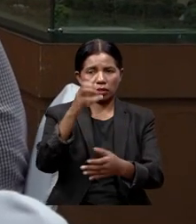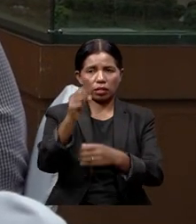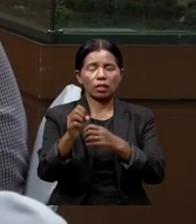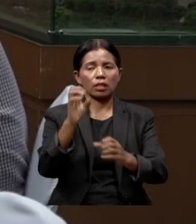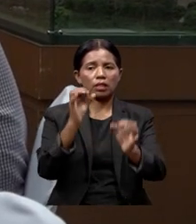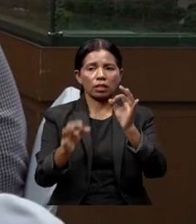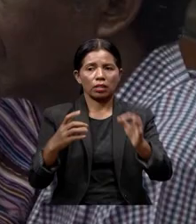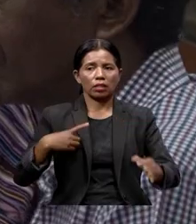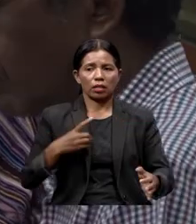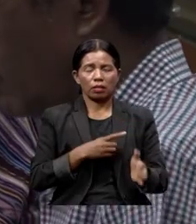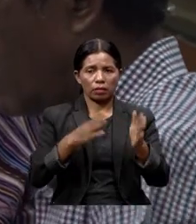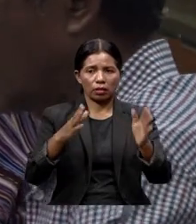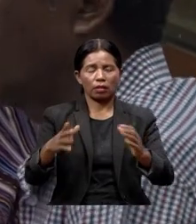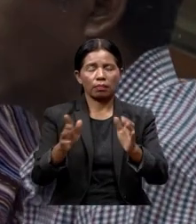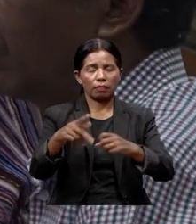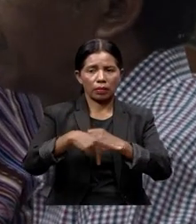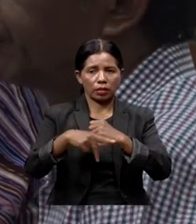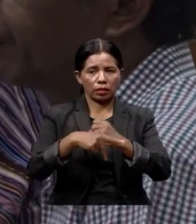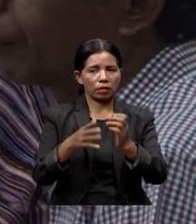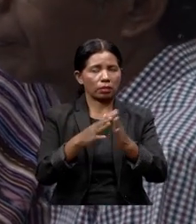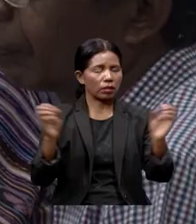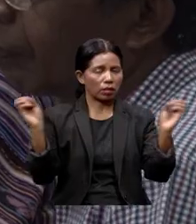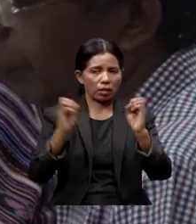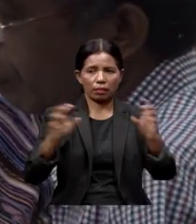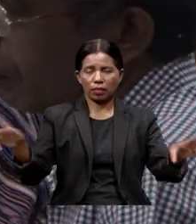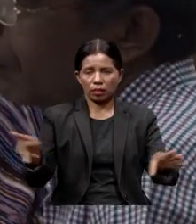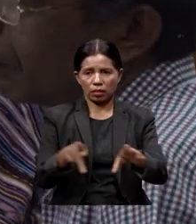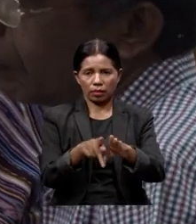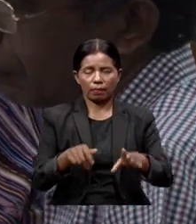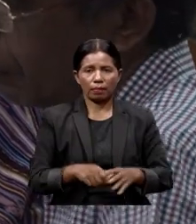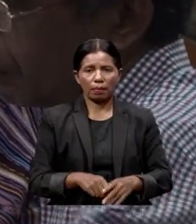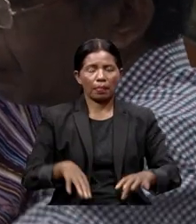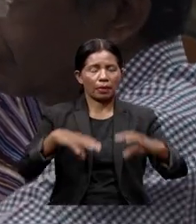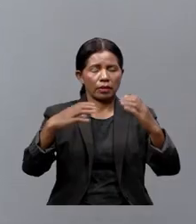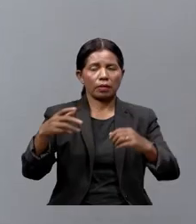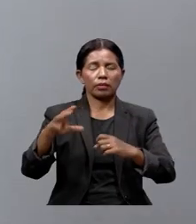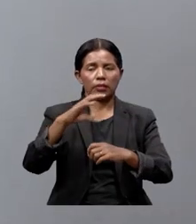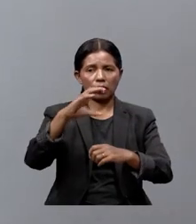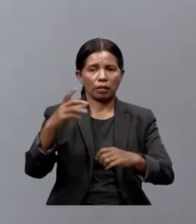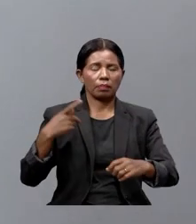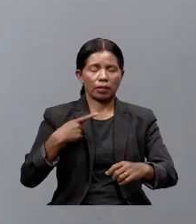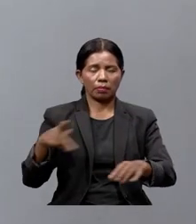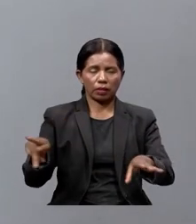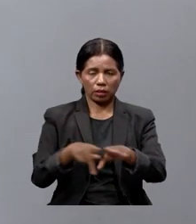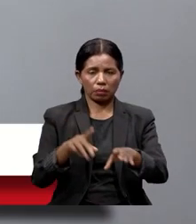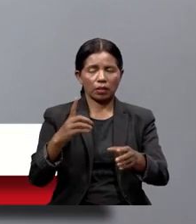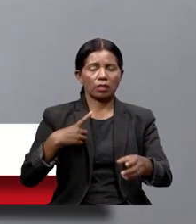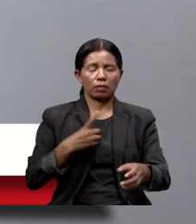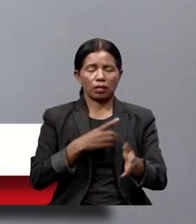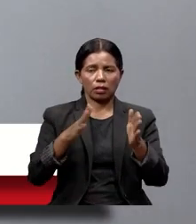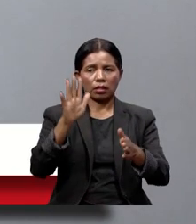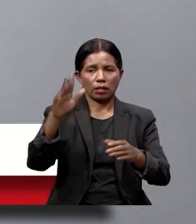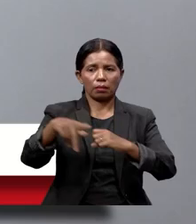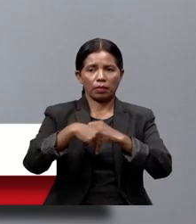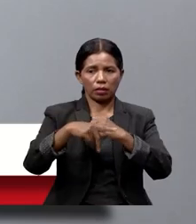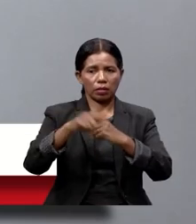que deputado Rússia bancada oposição, la marca a presença. Mi Comissão C participa Rússia e deputado na Lima, maioria a Rússia